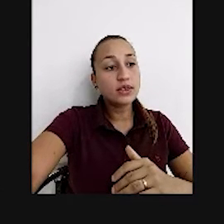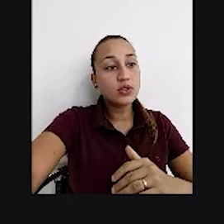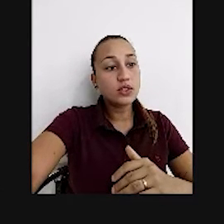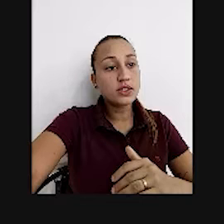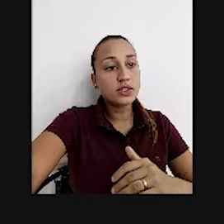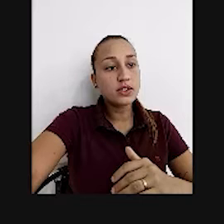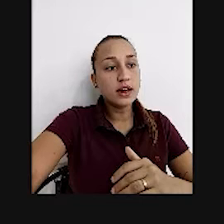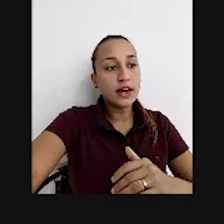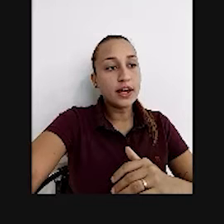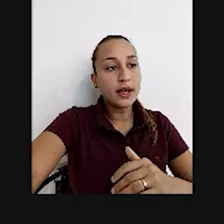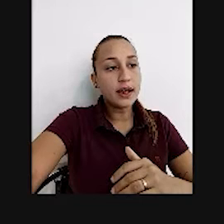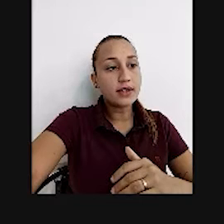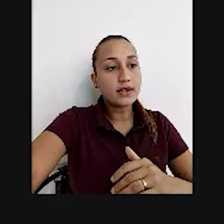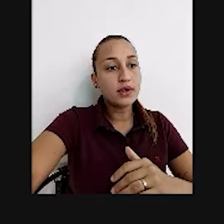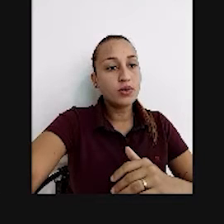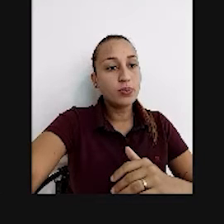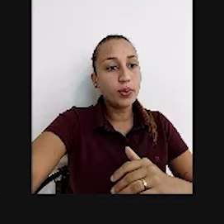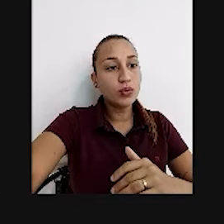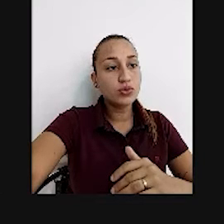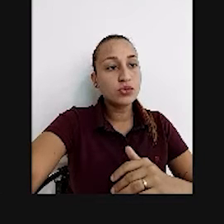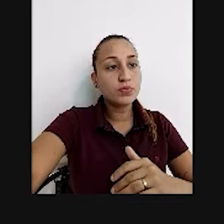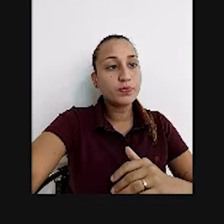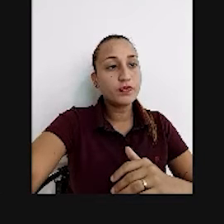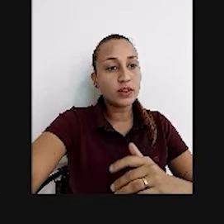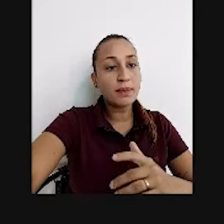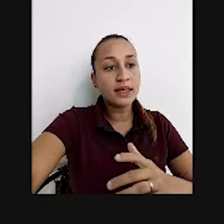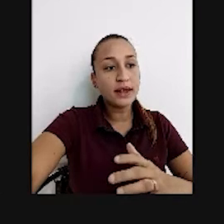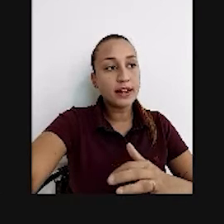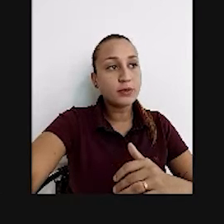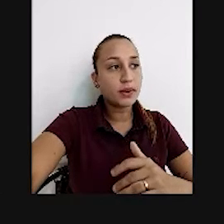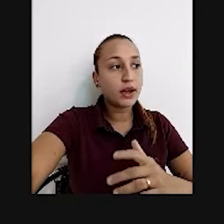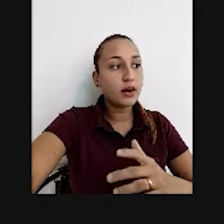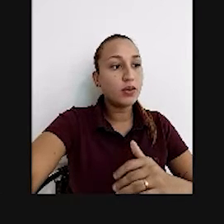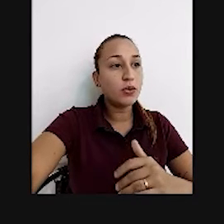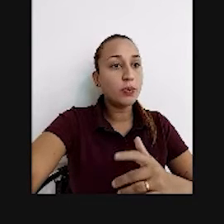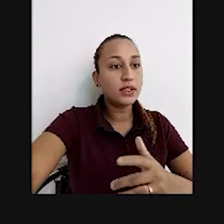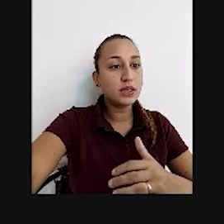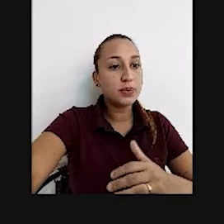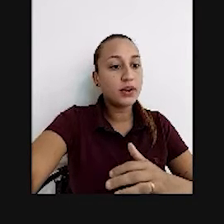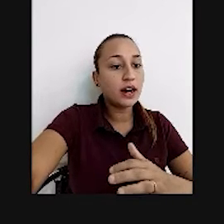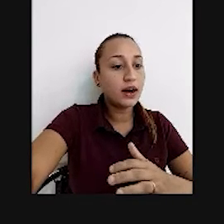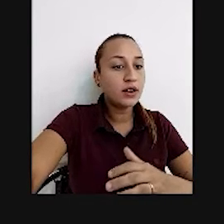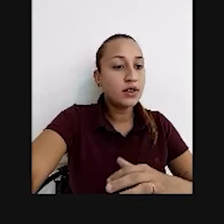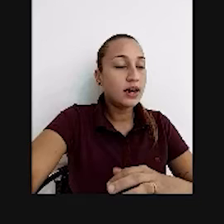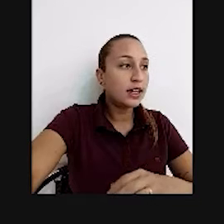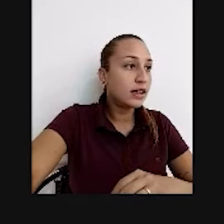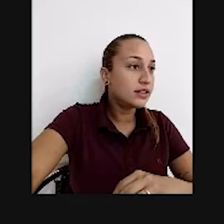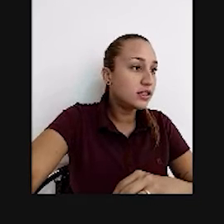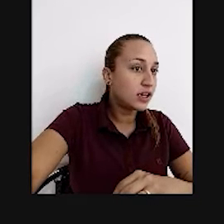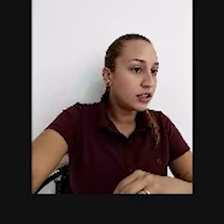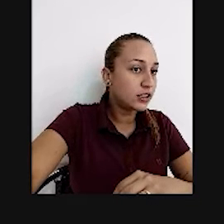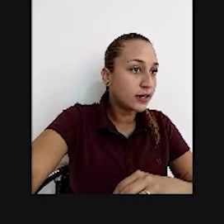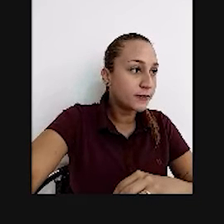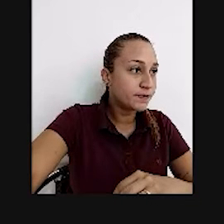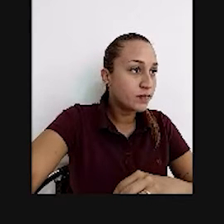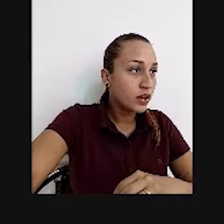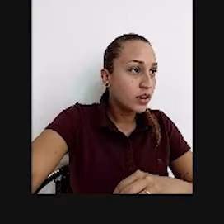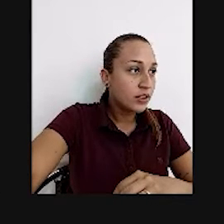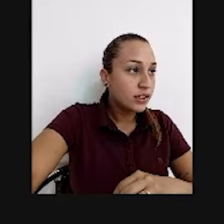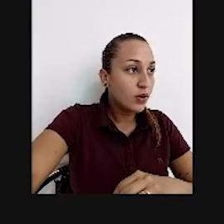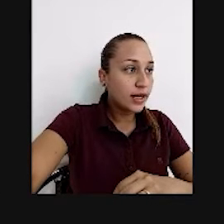Então, essas coisas são pontos fundamentais para o princípio da análise